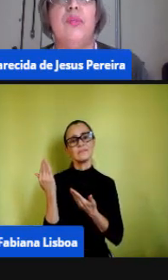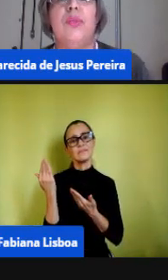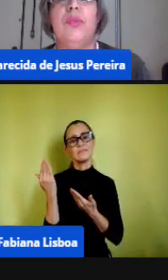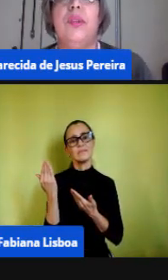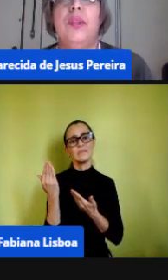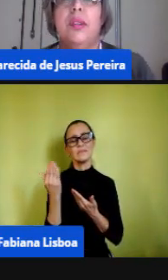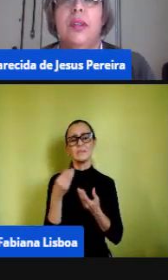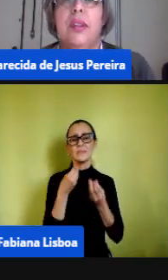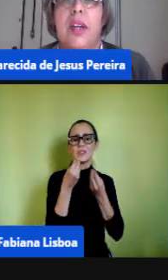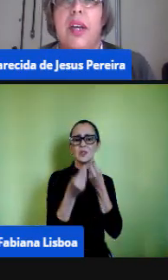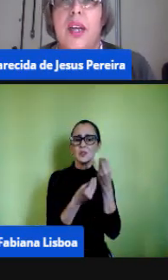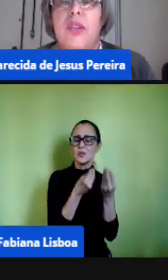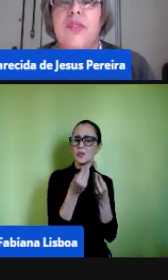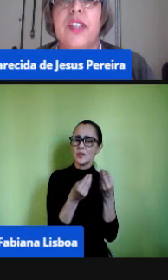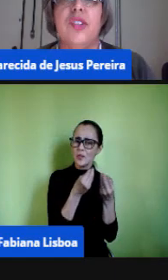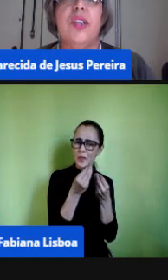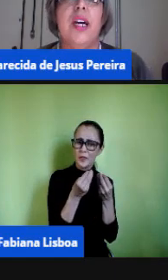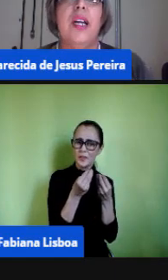de como